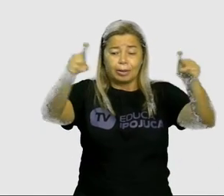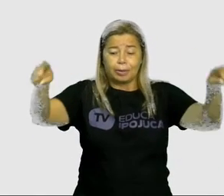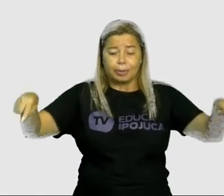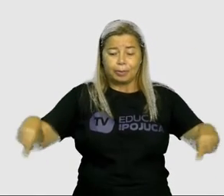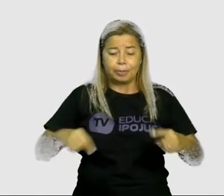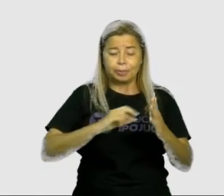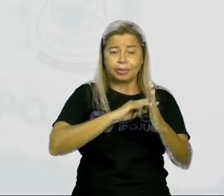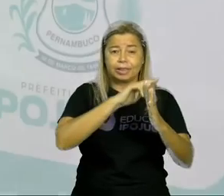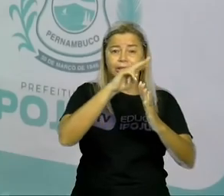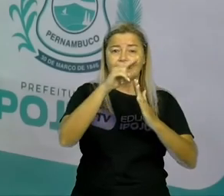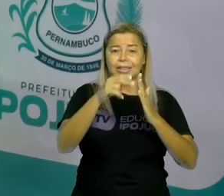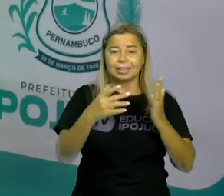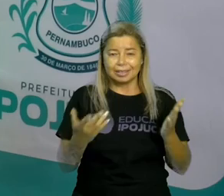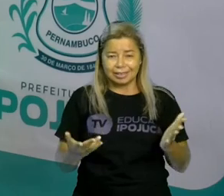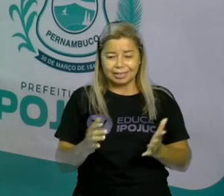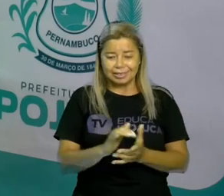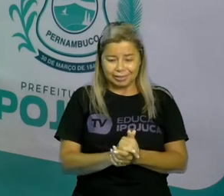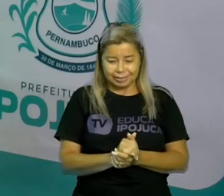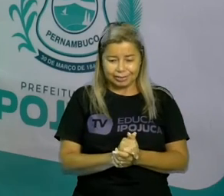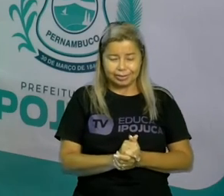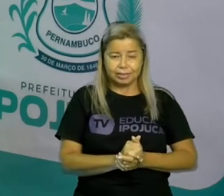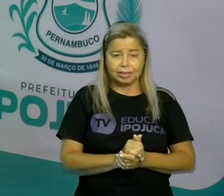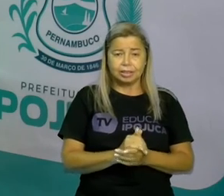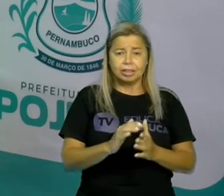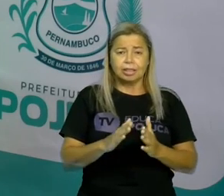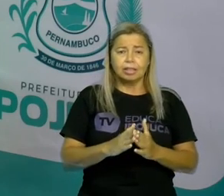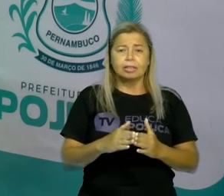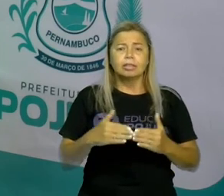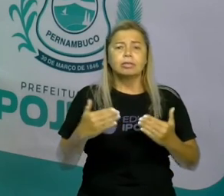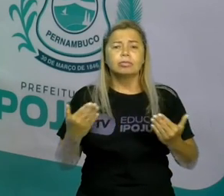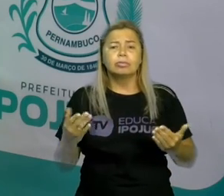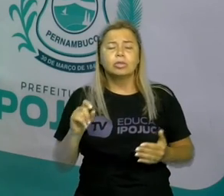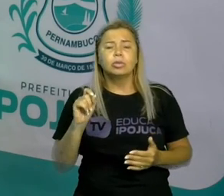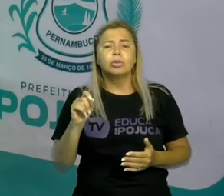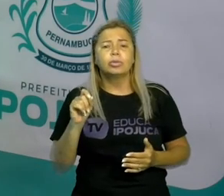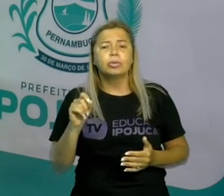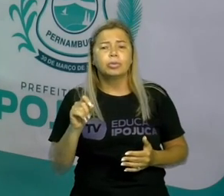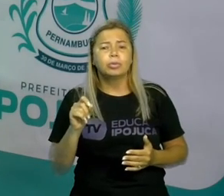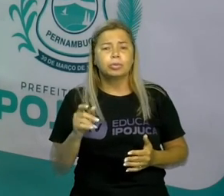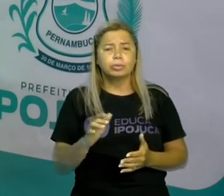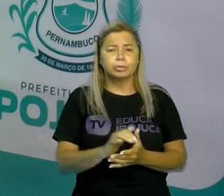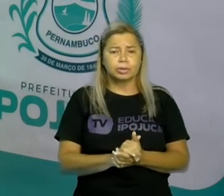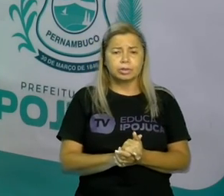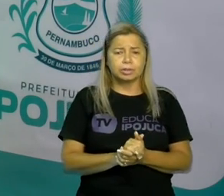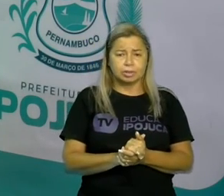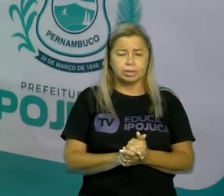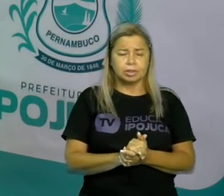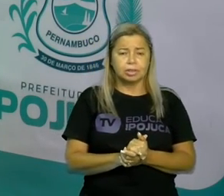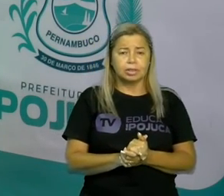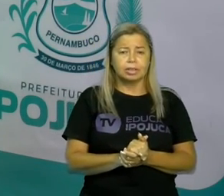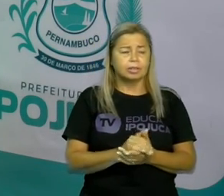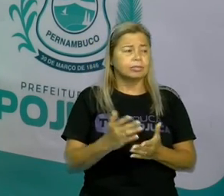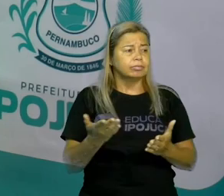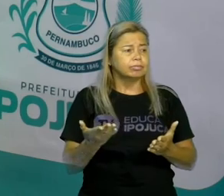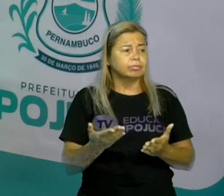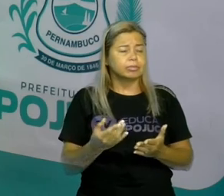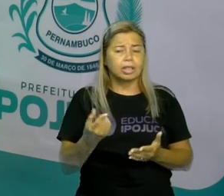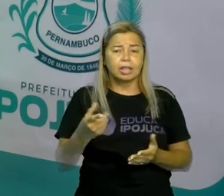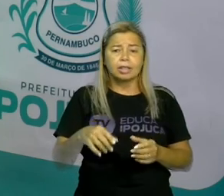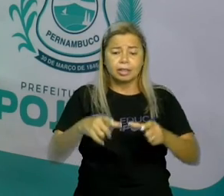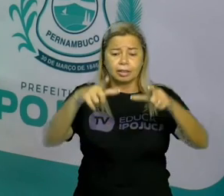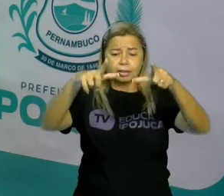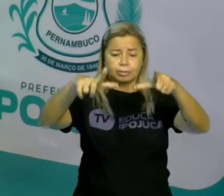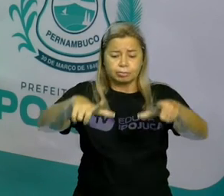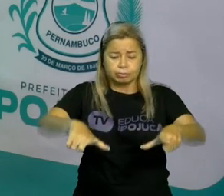ela está no centro da planta? E aí a gente pode observar que ela se encontra no